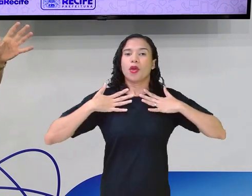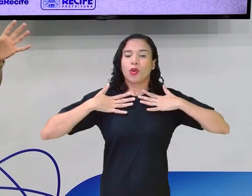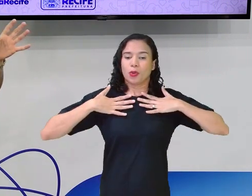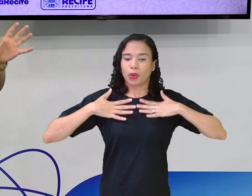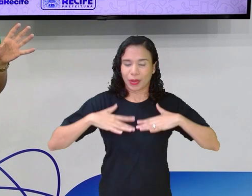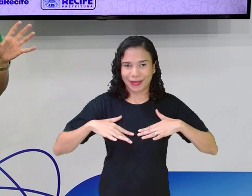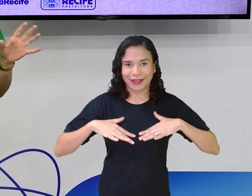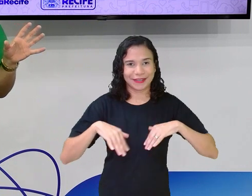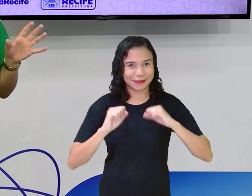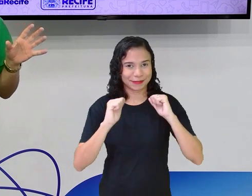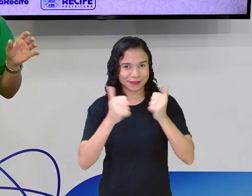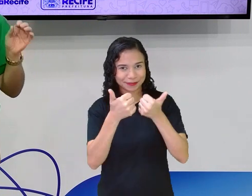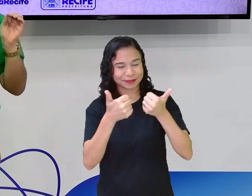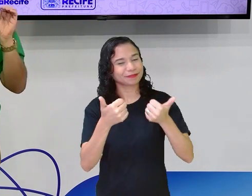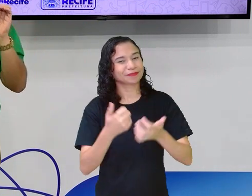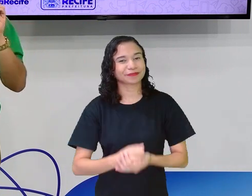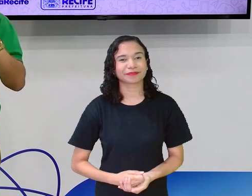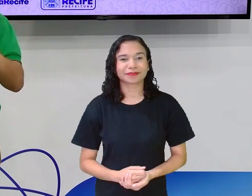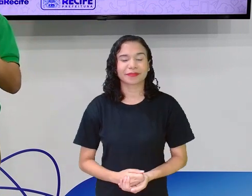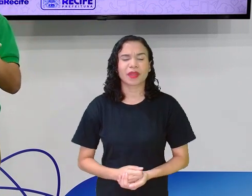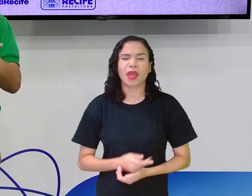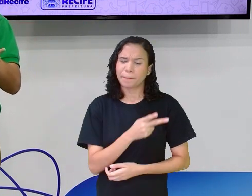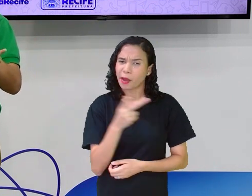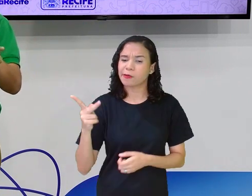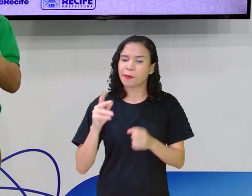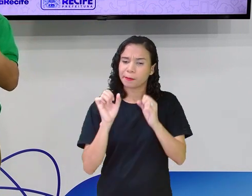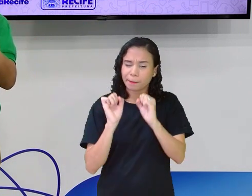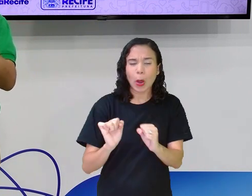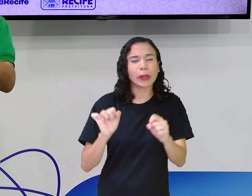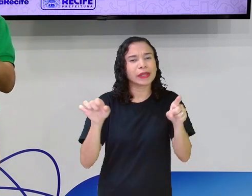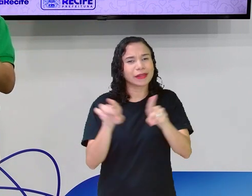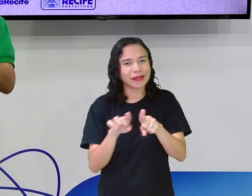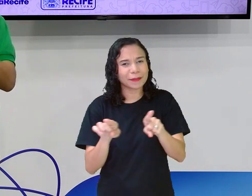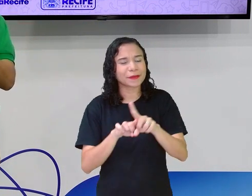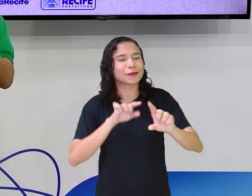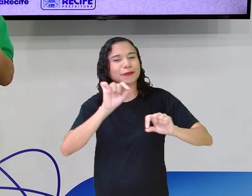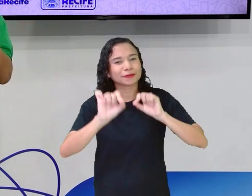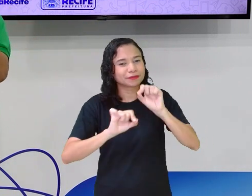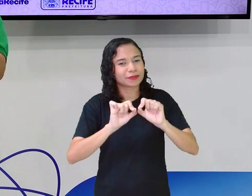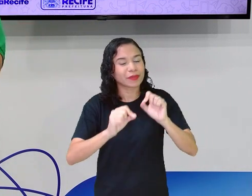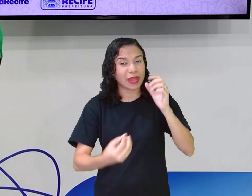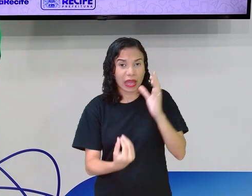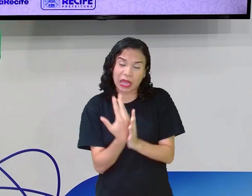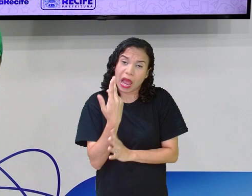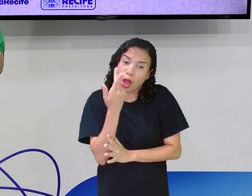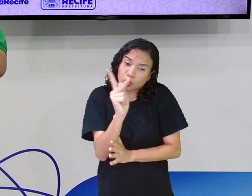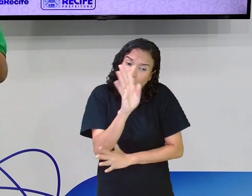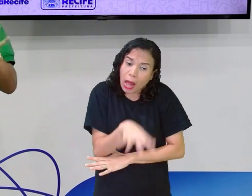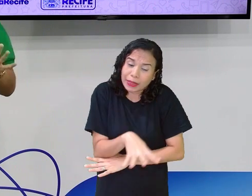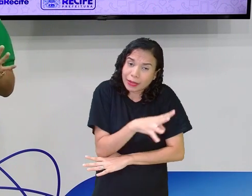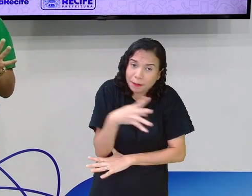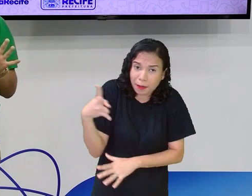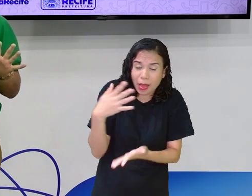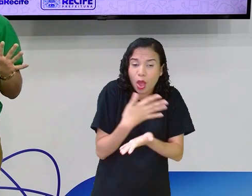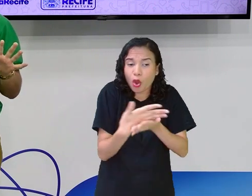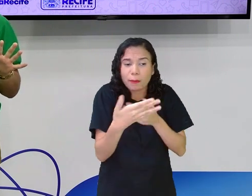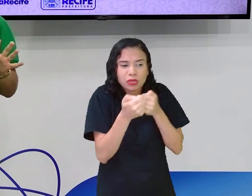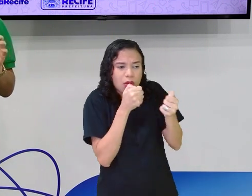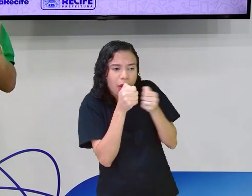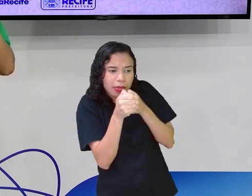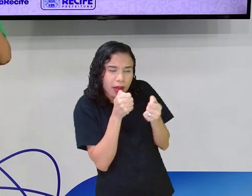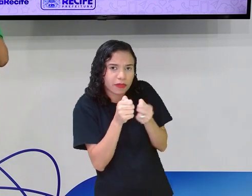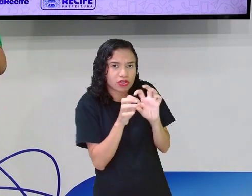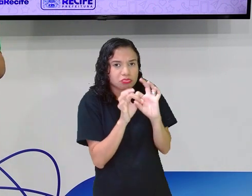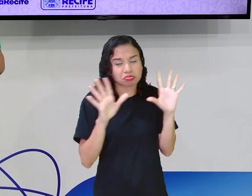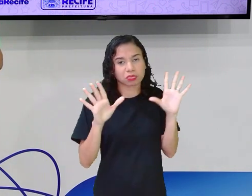vou dar essa trégua, beleza? Mas você pode, inclusive, montar sua tabela a partir de uma entrevista que você